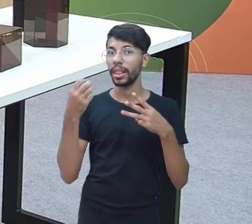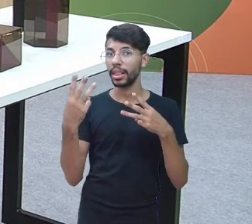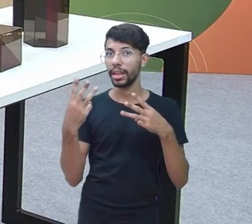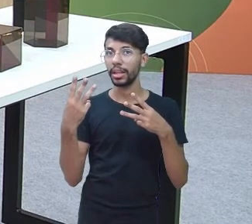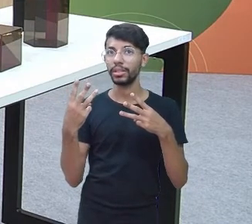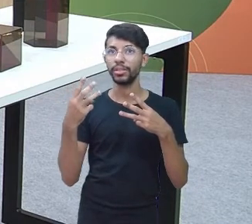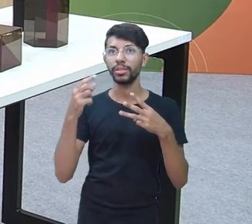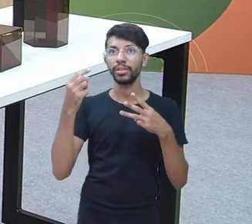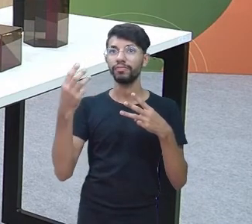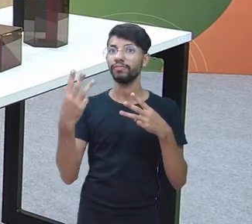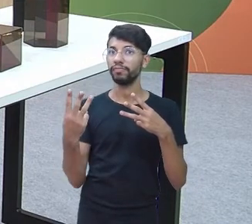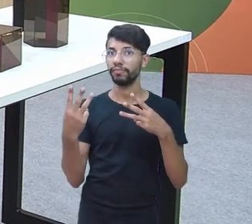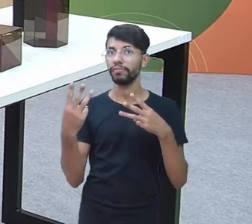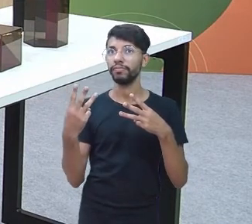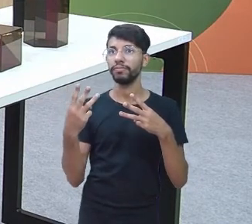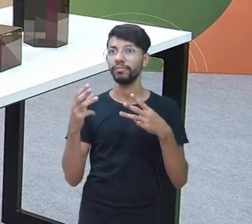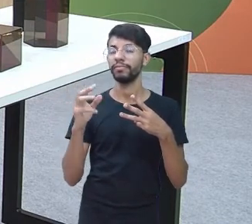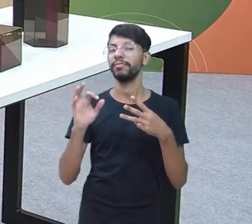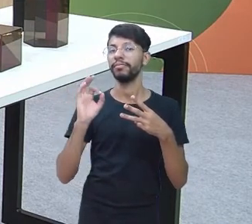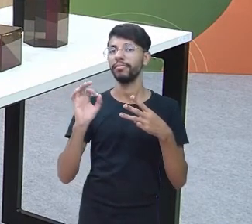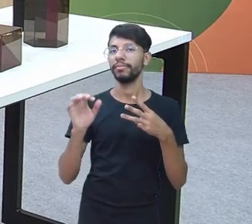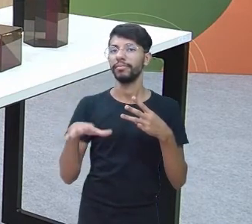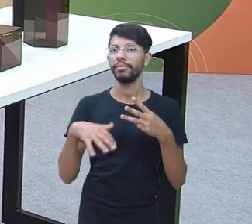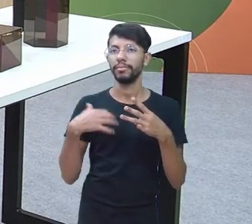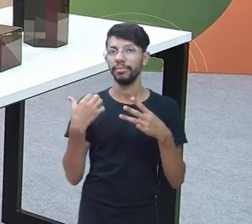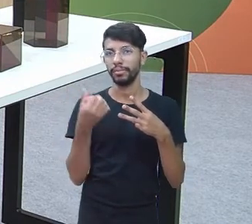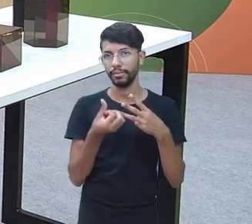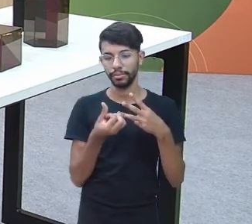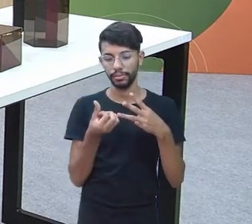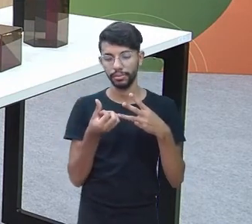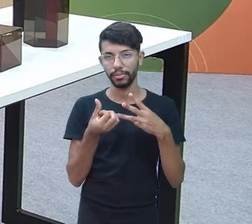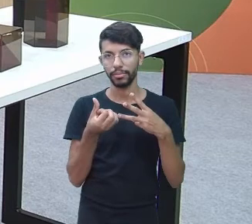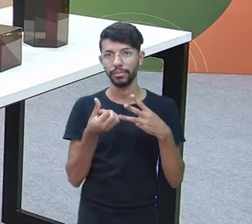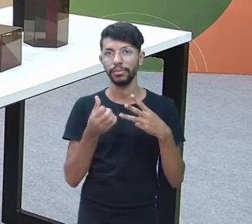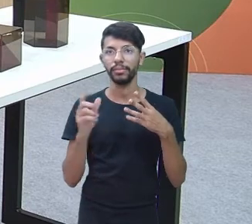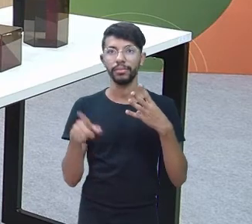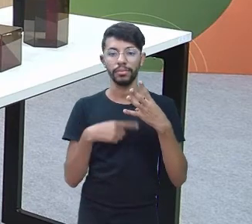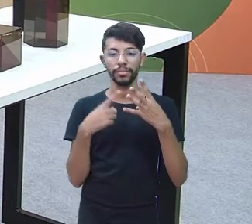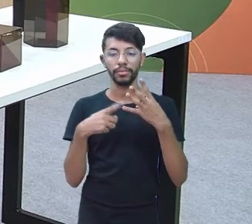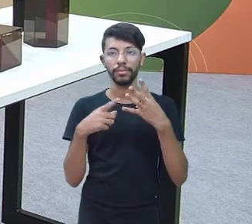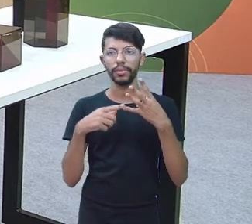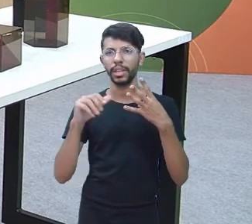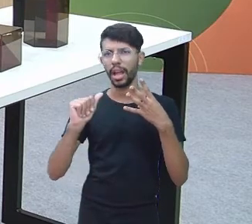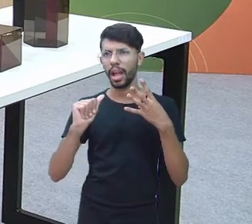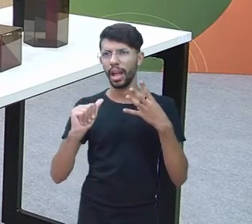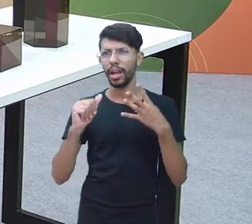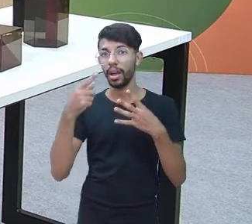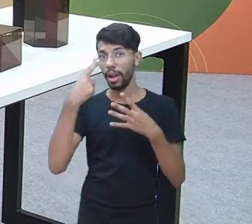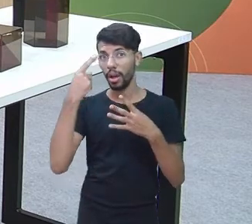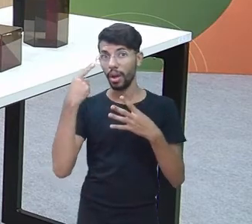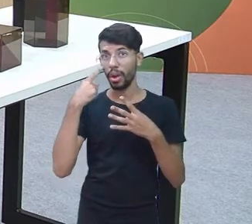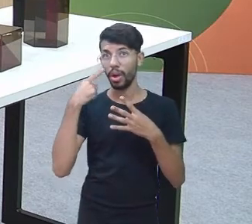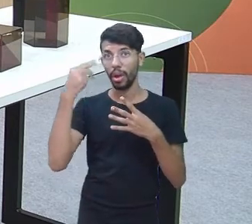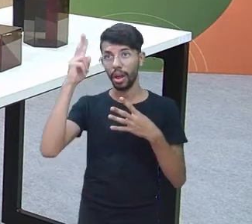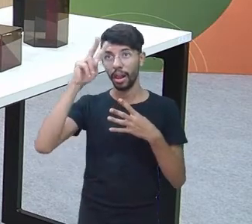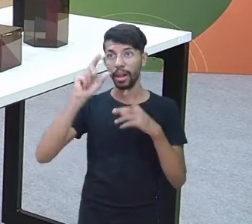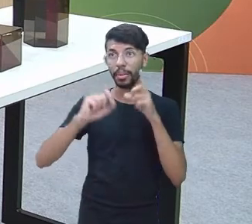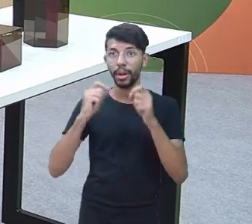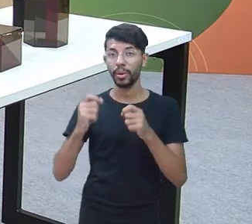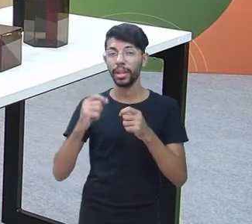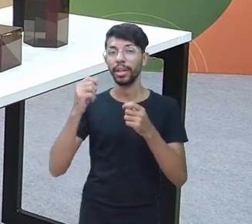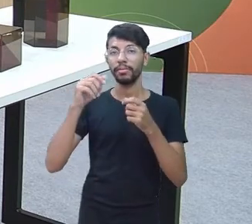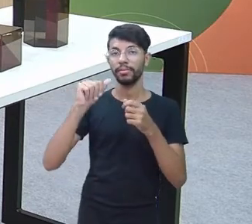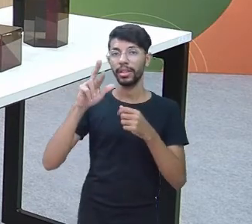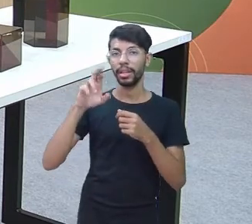aqui. E 1, 2, 3, 3 pontinhas em cima, tá certo? E quantas arestas? Lembra que a aresta é a linha,